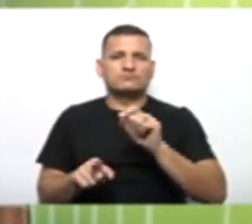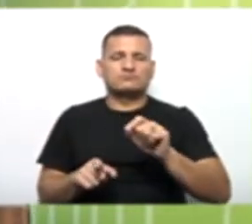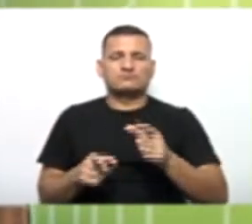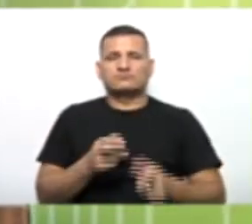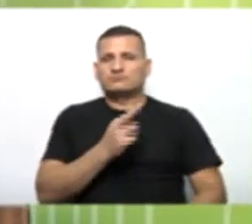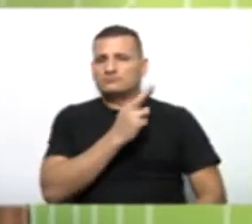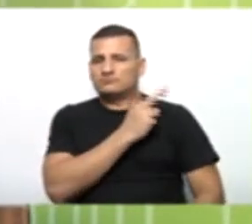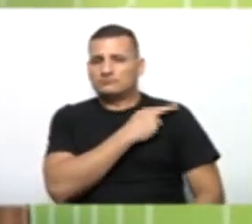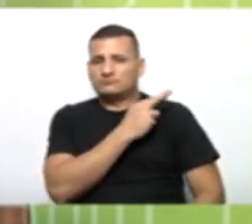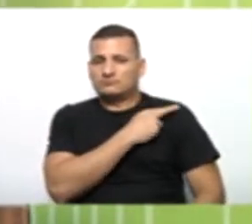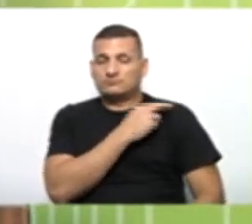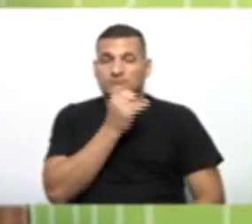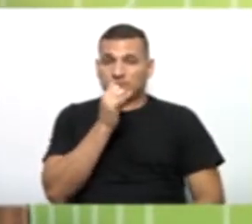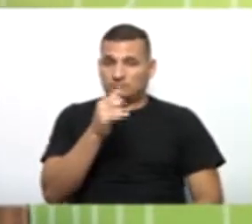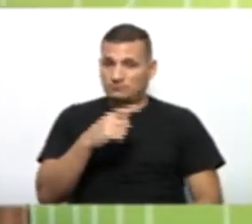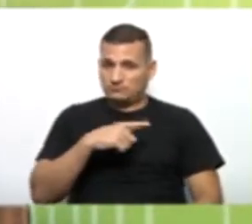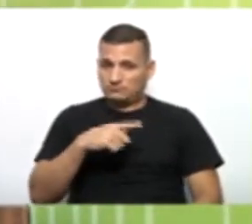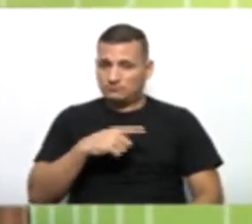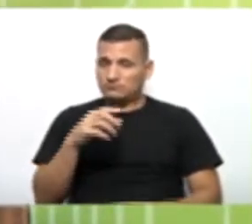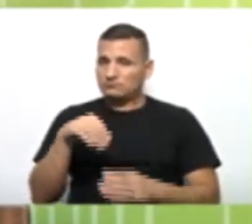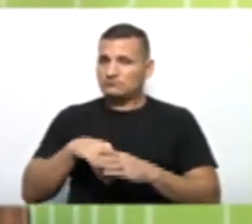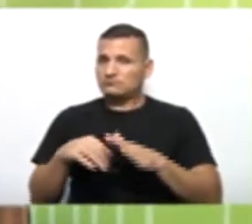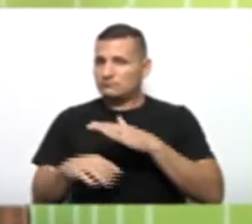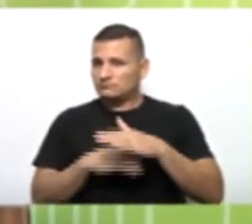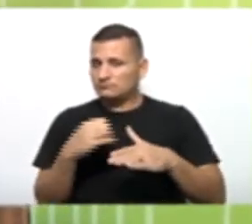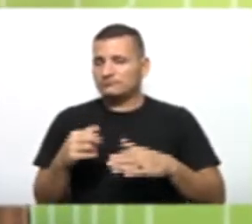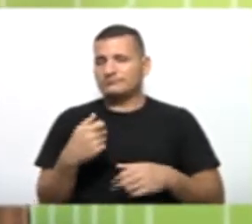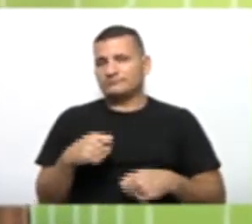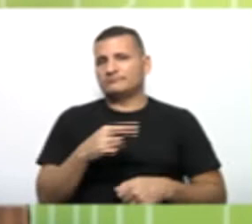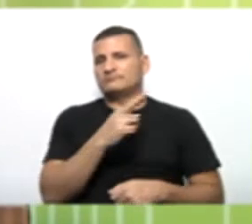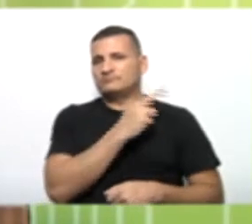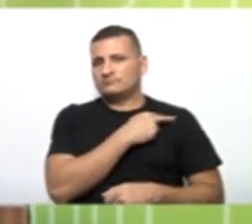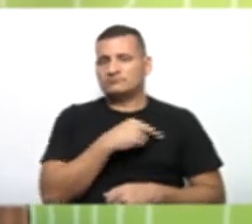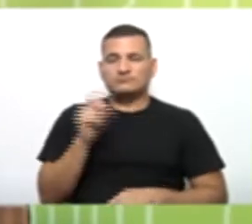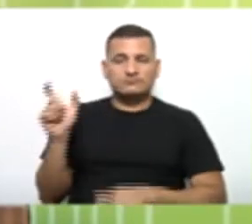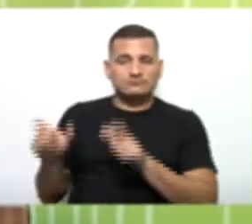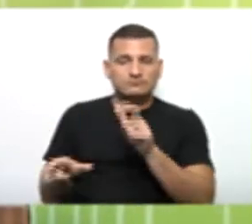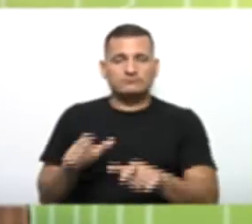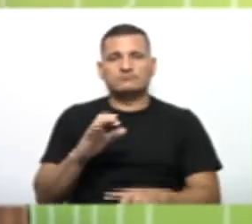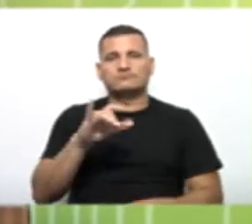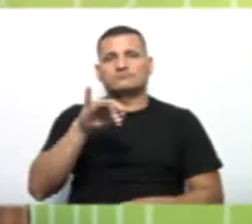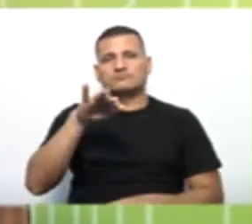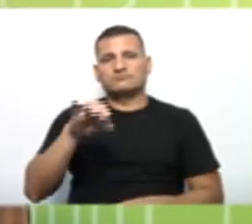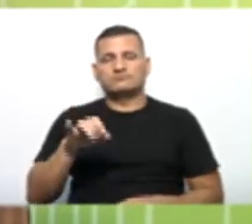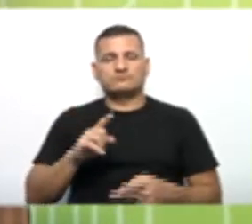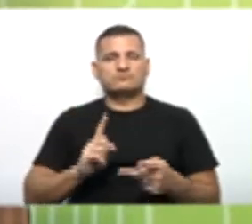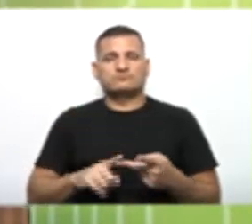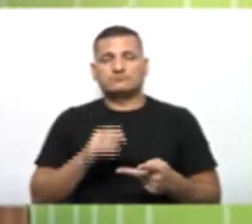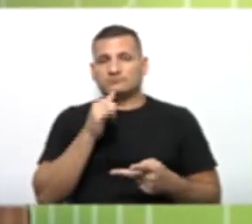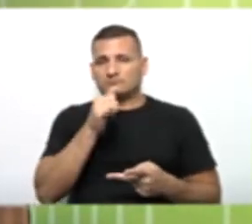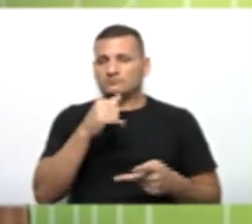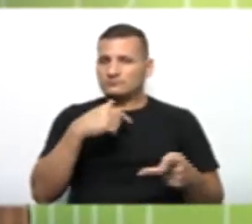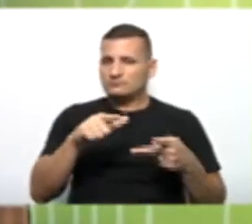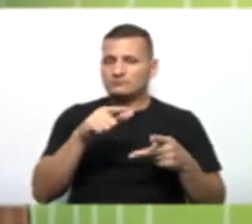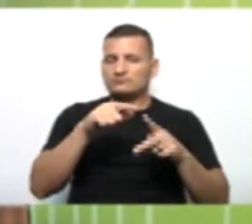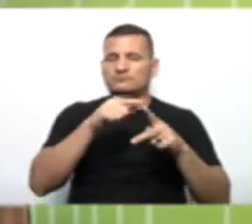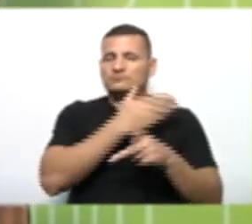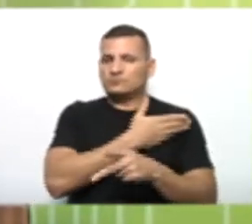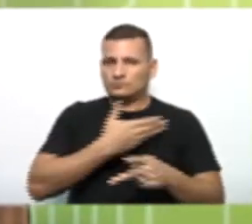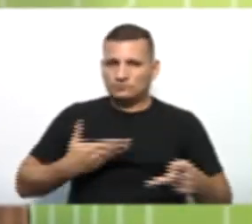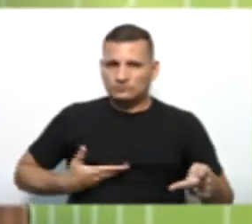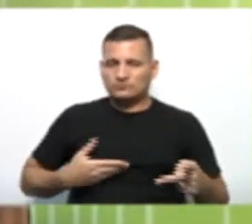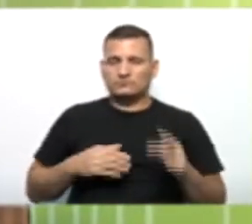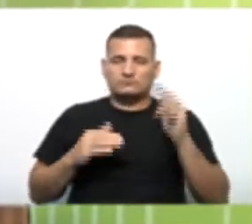responsabilidade se eu estou uma empresa com os clientes daquela empresa se eu estou no governo com cidadãos com os